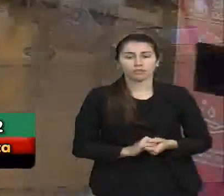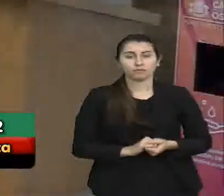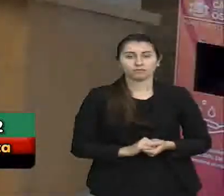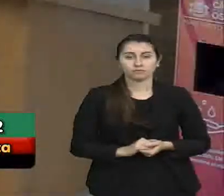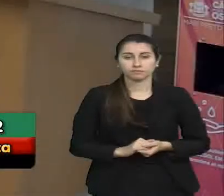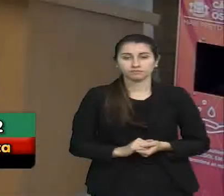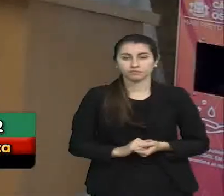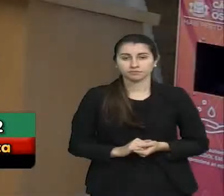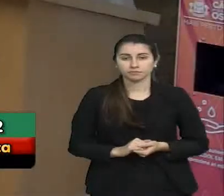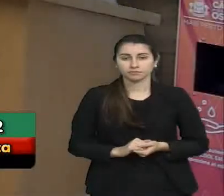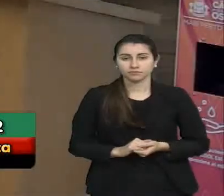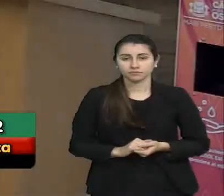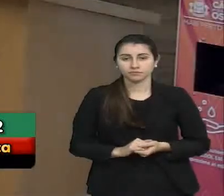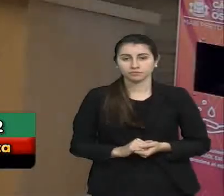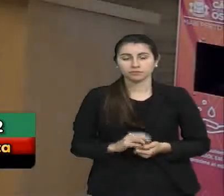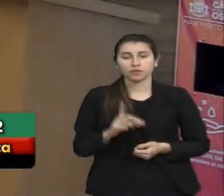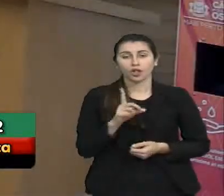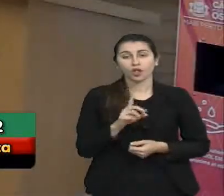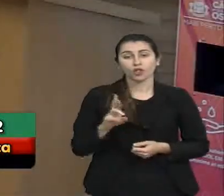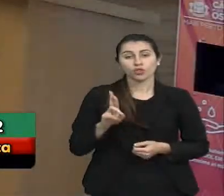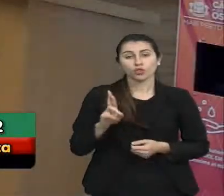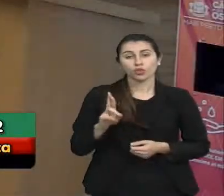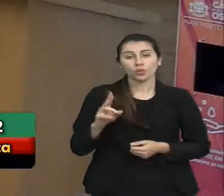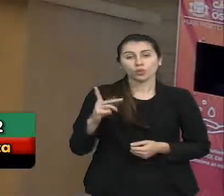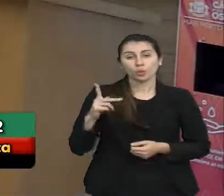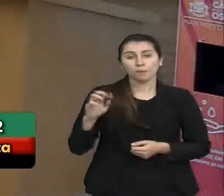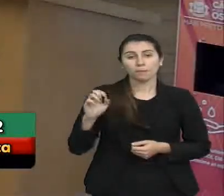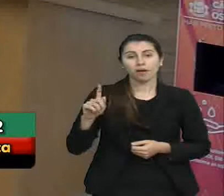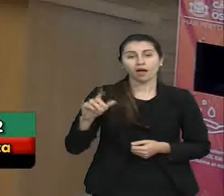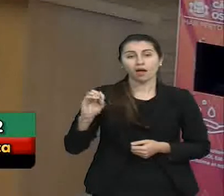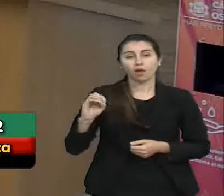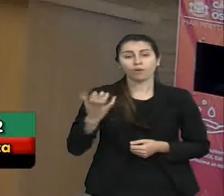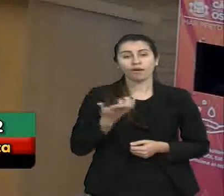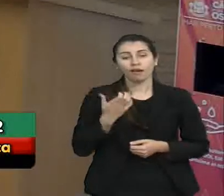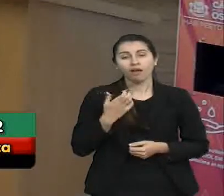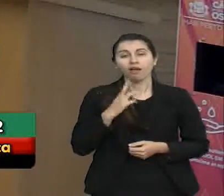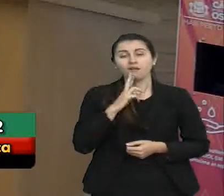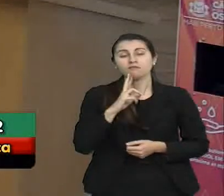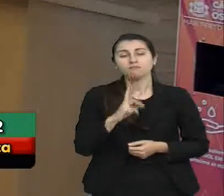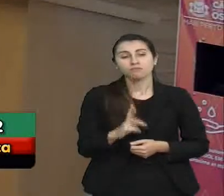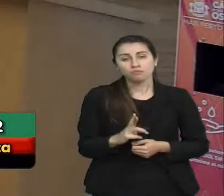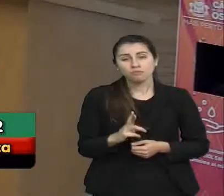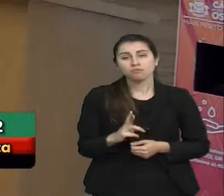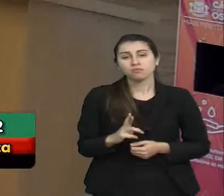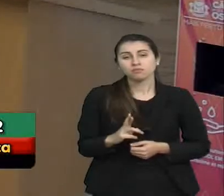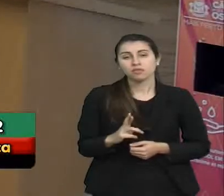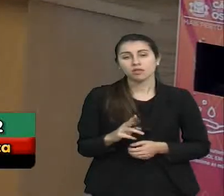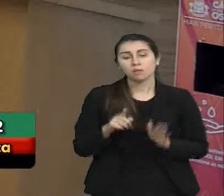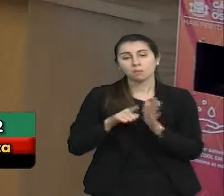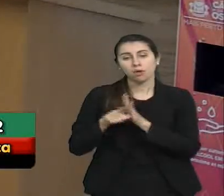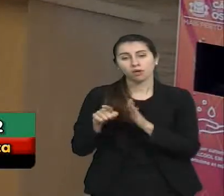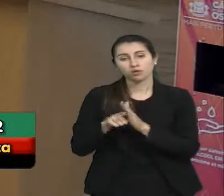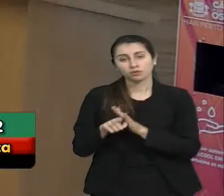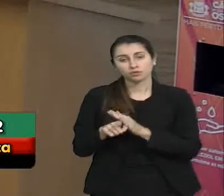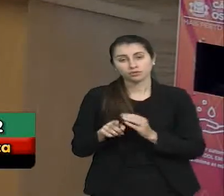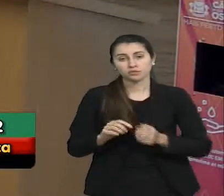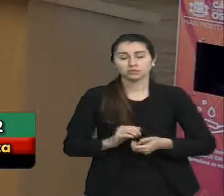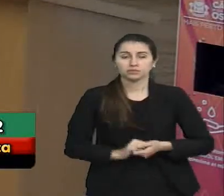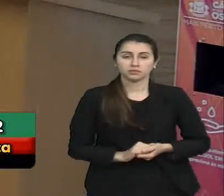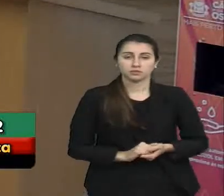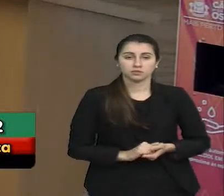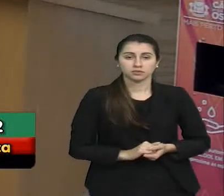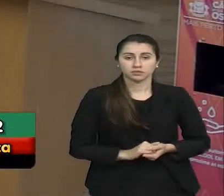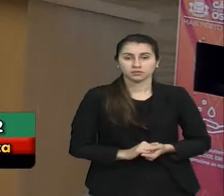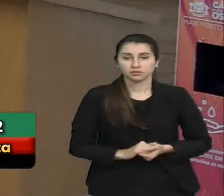Dr. Paulo Cesário pediu também para poder responder uma pergunta. E aí, para finalizar, a gente finaliza com a fala